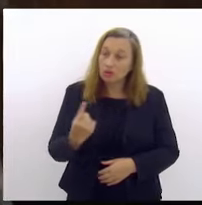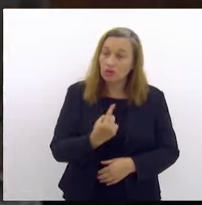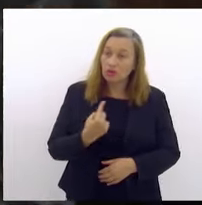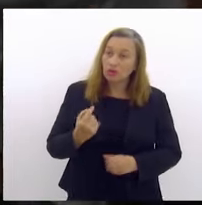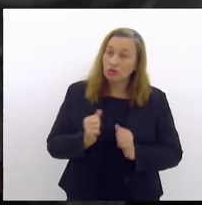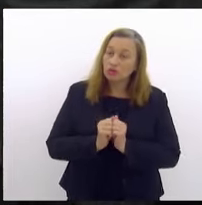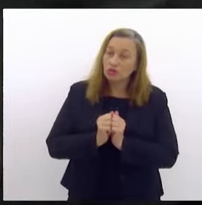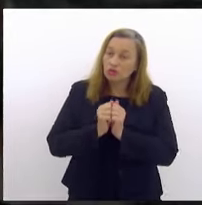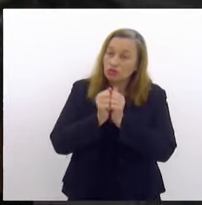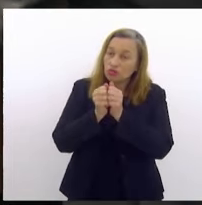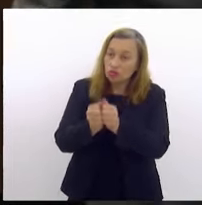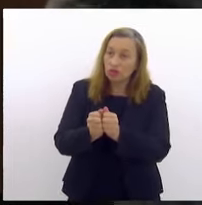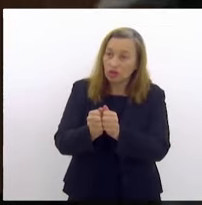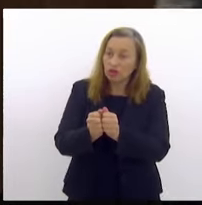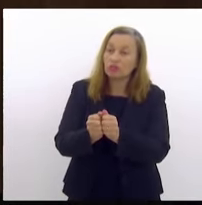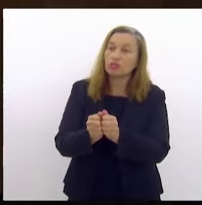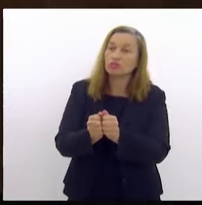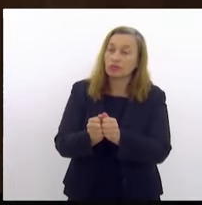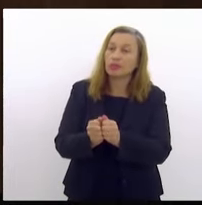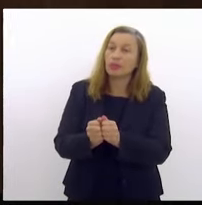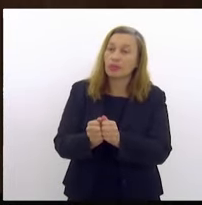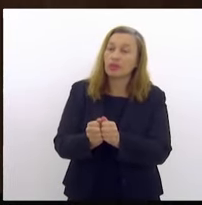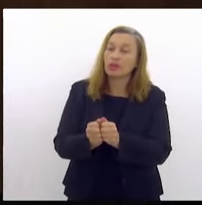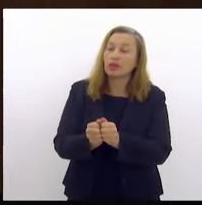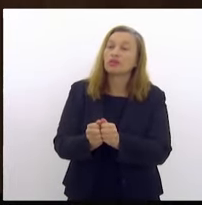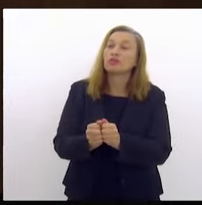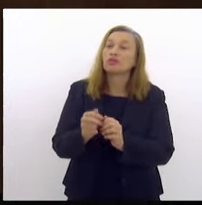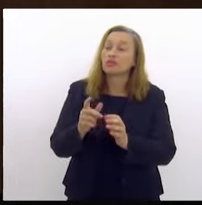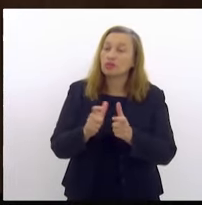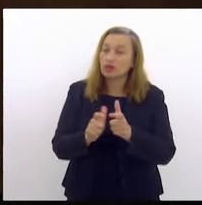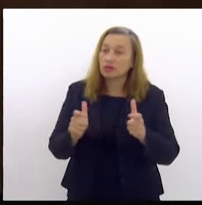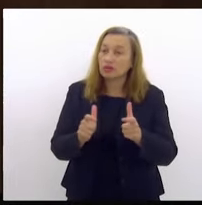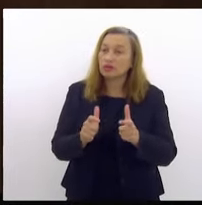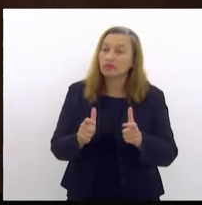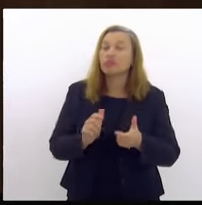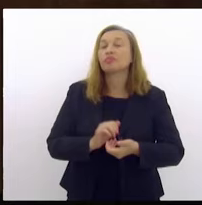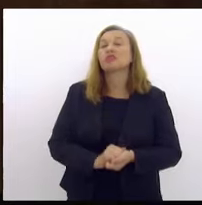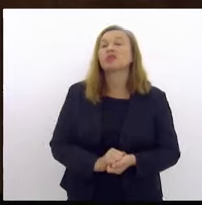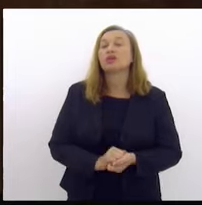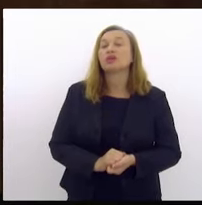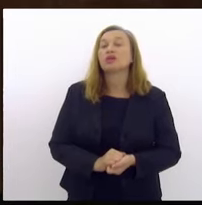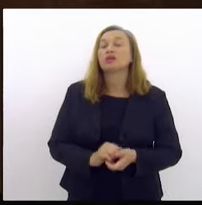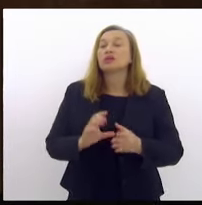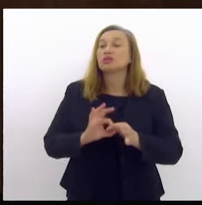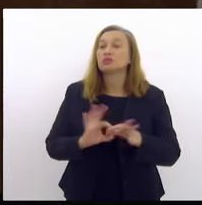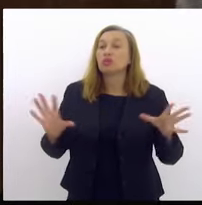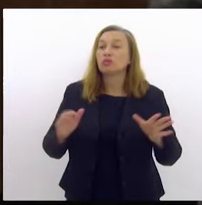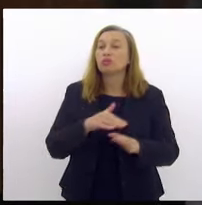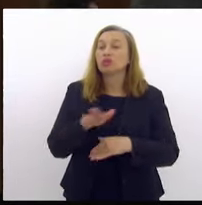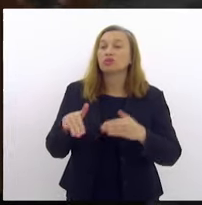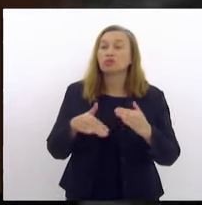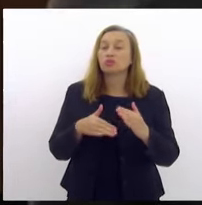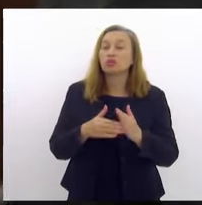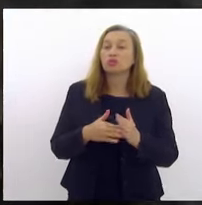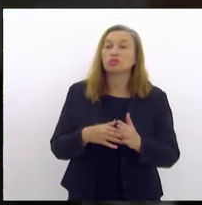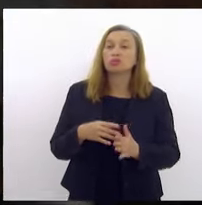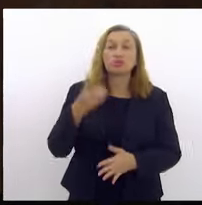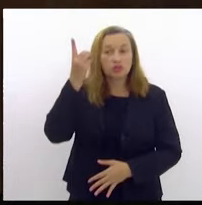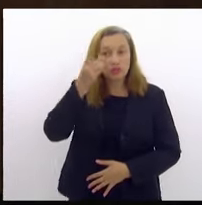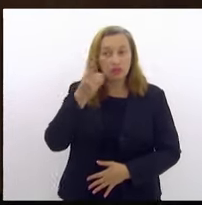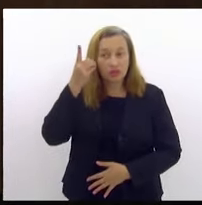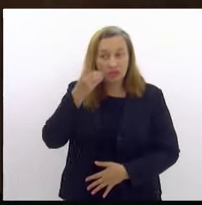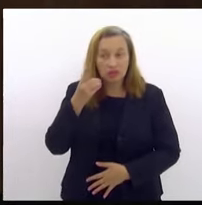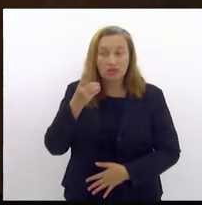duas equipes, sintetizaram, ficou mais amplo. E foi concedida a coautoria para todos esses deputados,